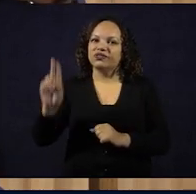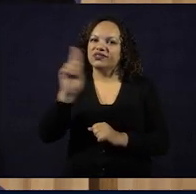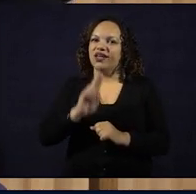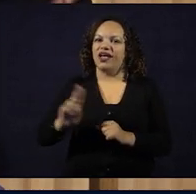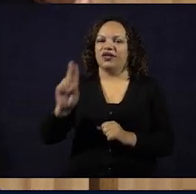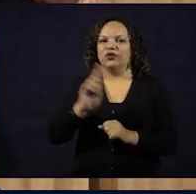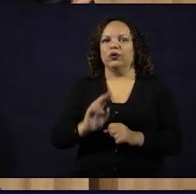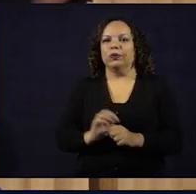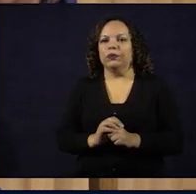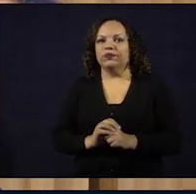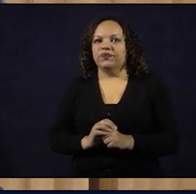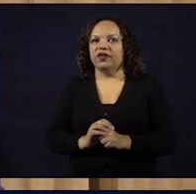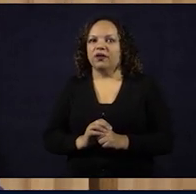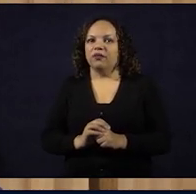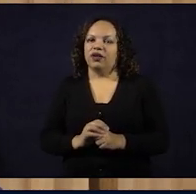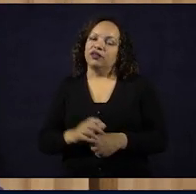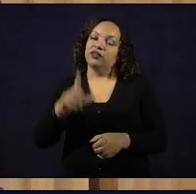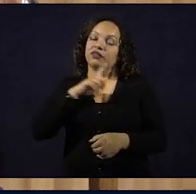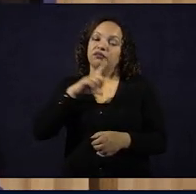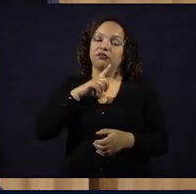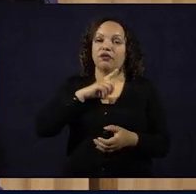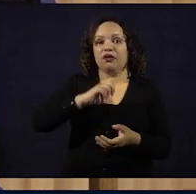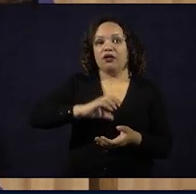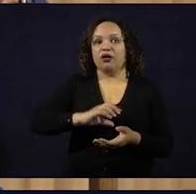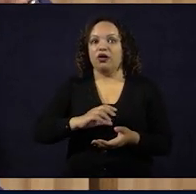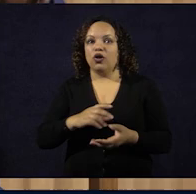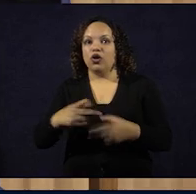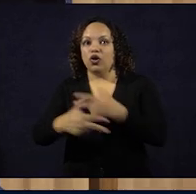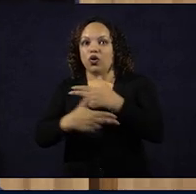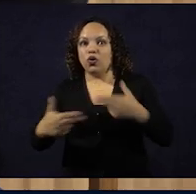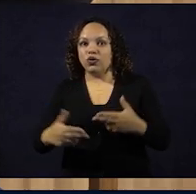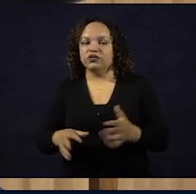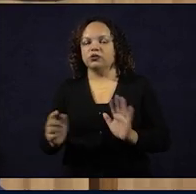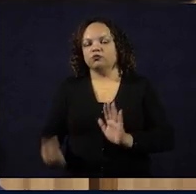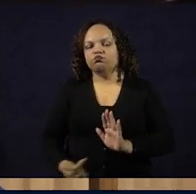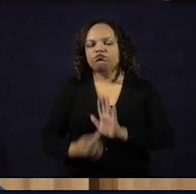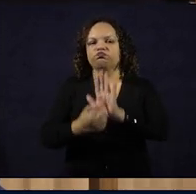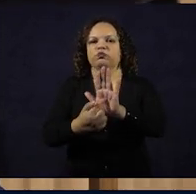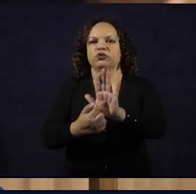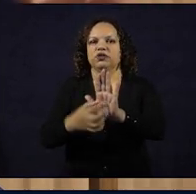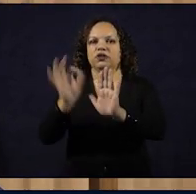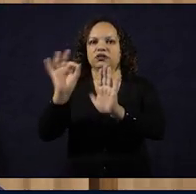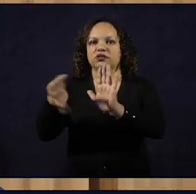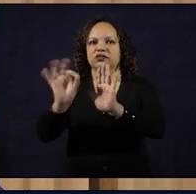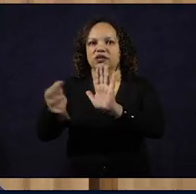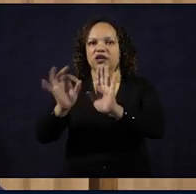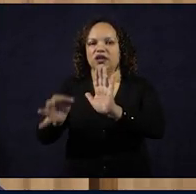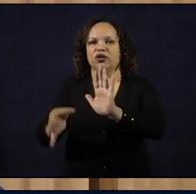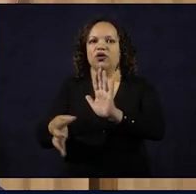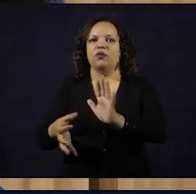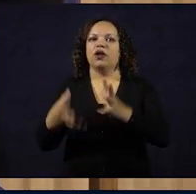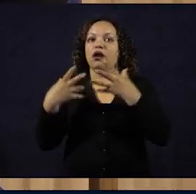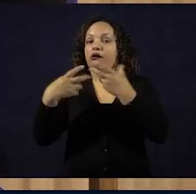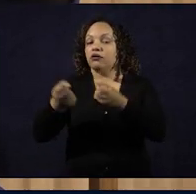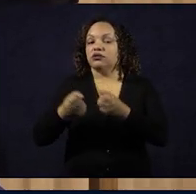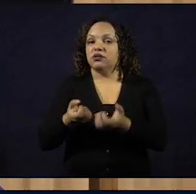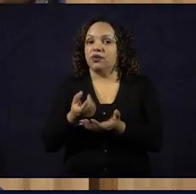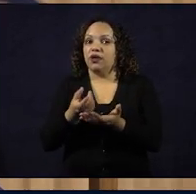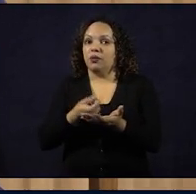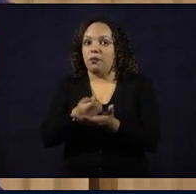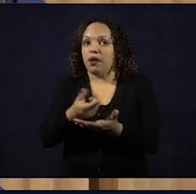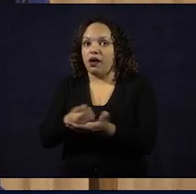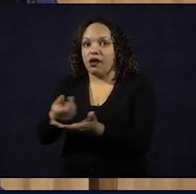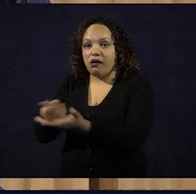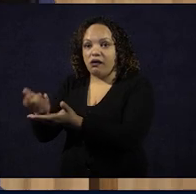bridgeloni por uma contingência é específica para um financiamento de uma aquisição e o mercado de